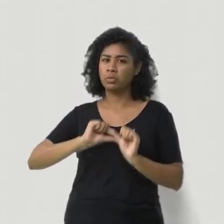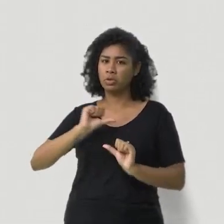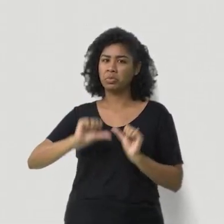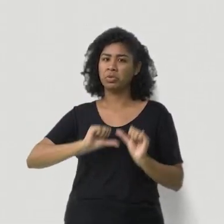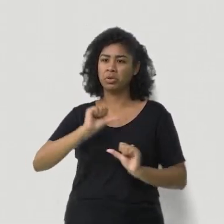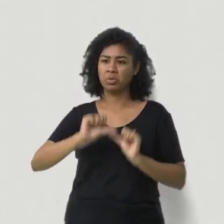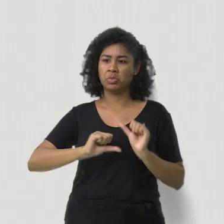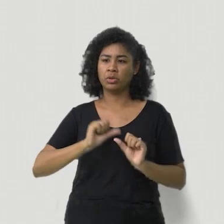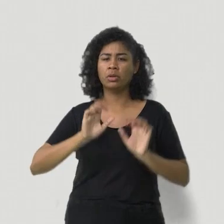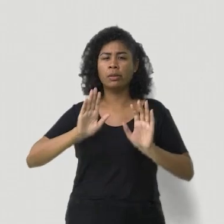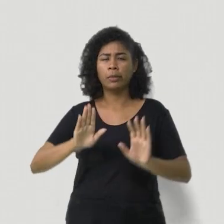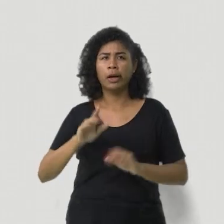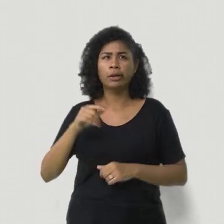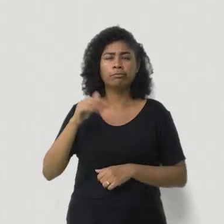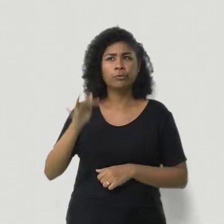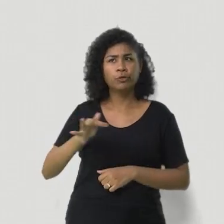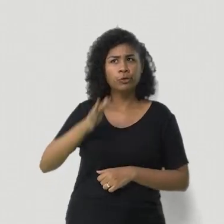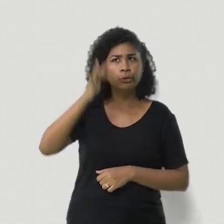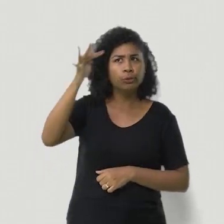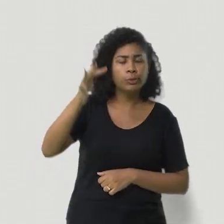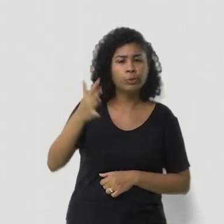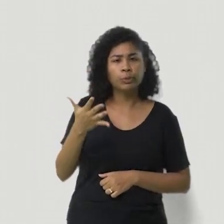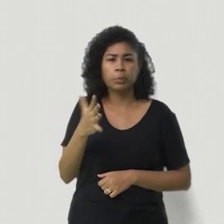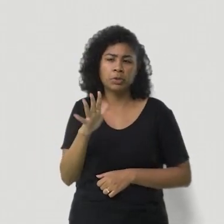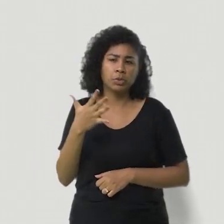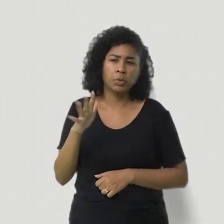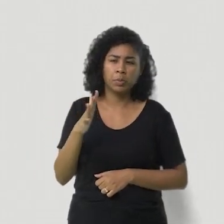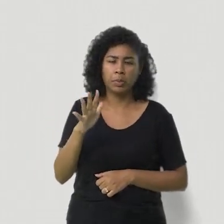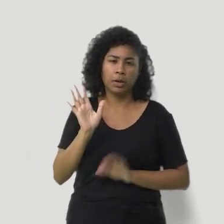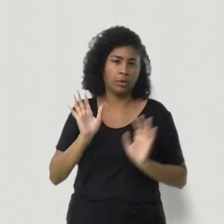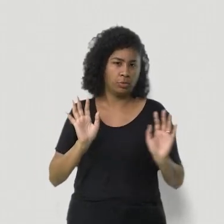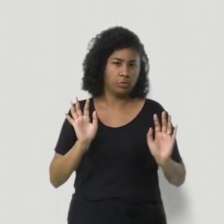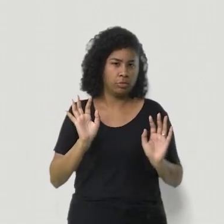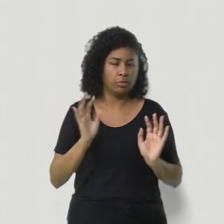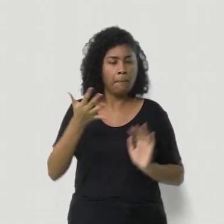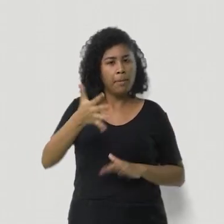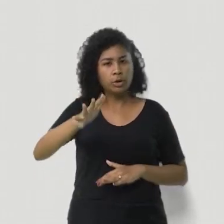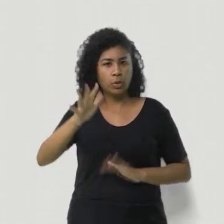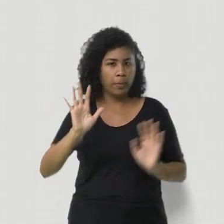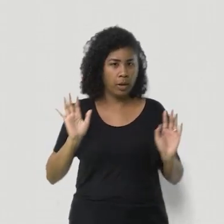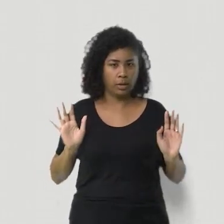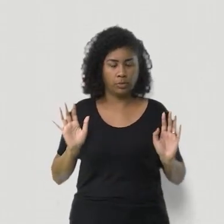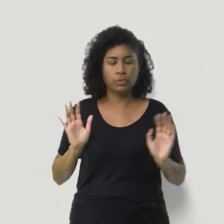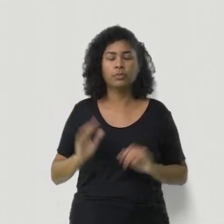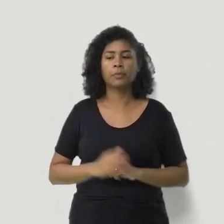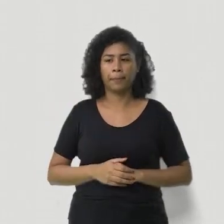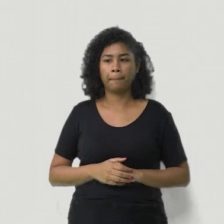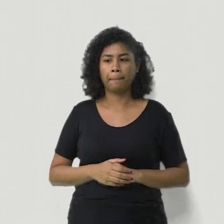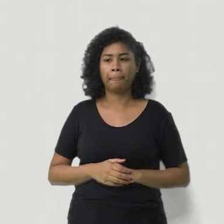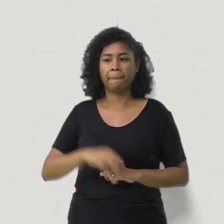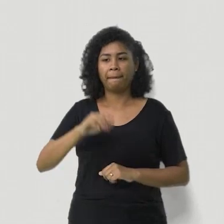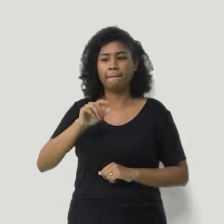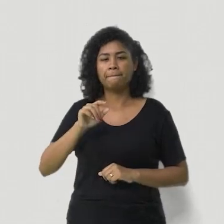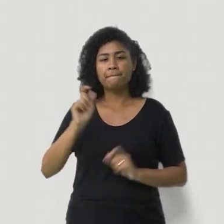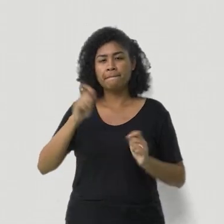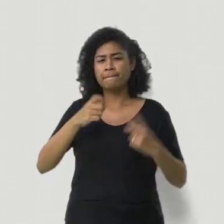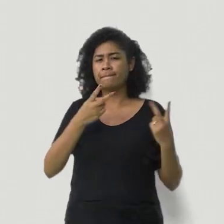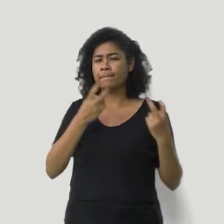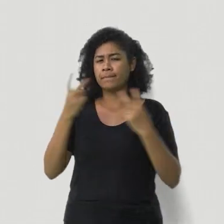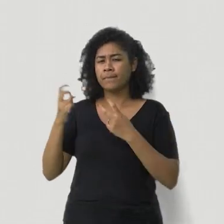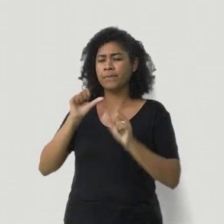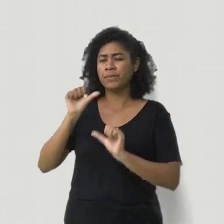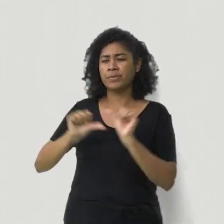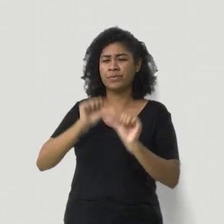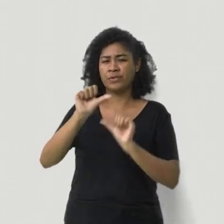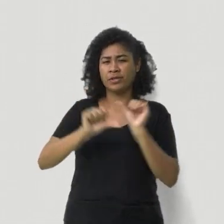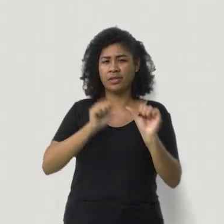Agora, se a gente pegar daqui a alguns anos, que vai ser uma probabilidade, a gente observa essas mudanças, né, gente, aí